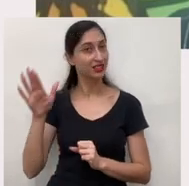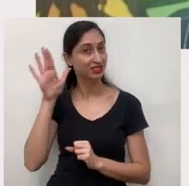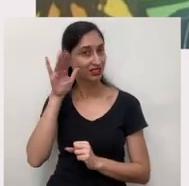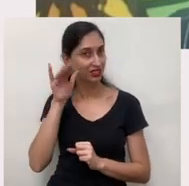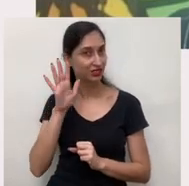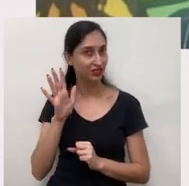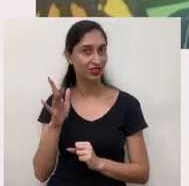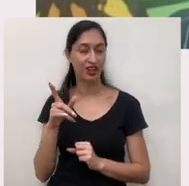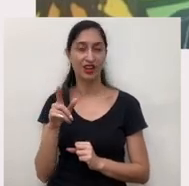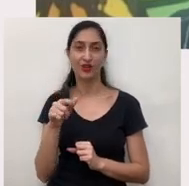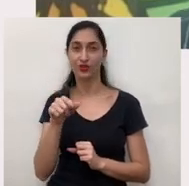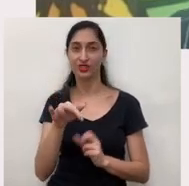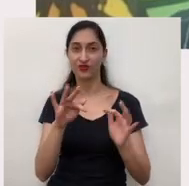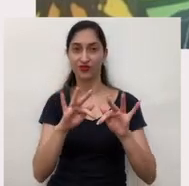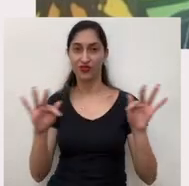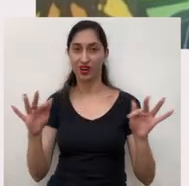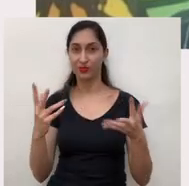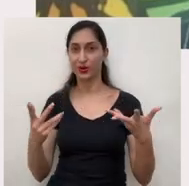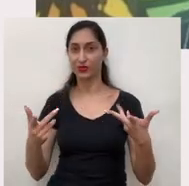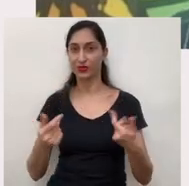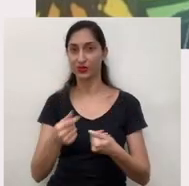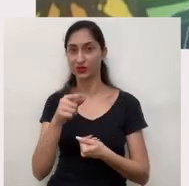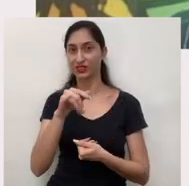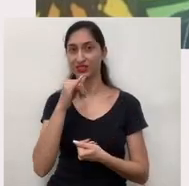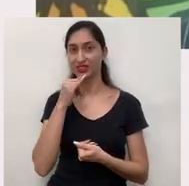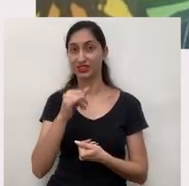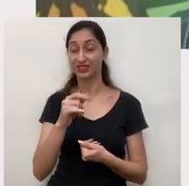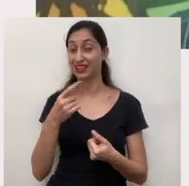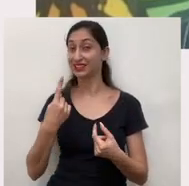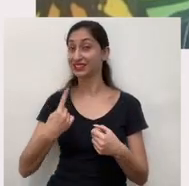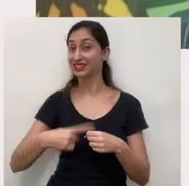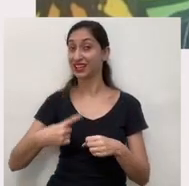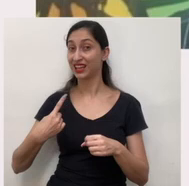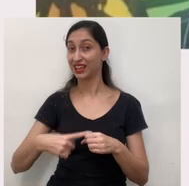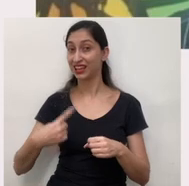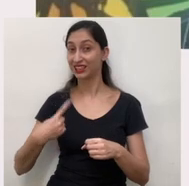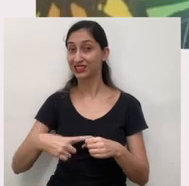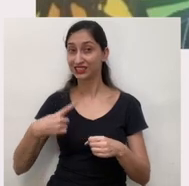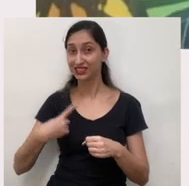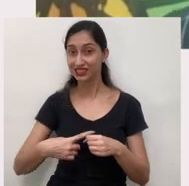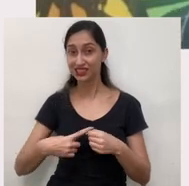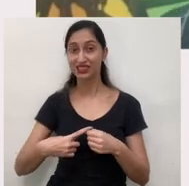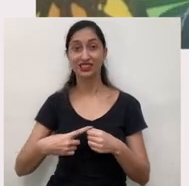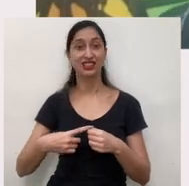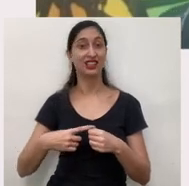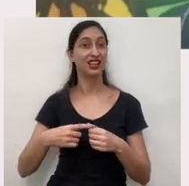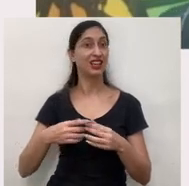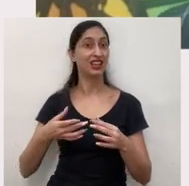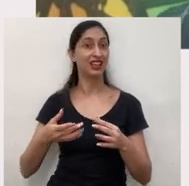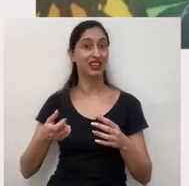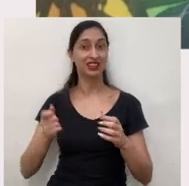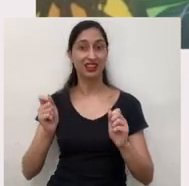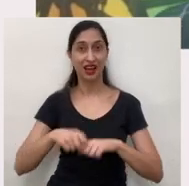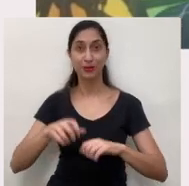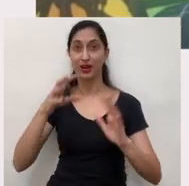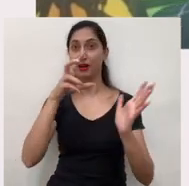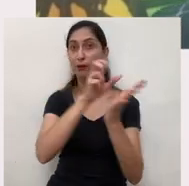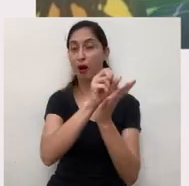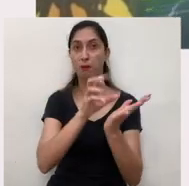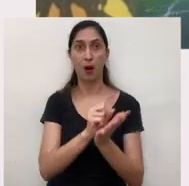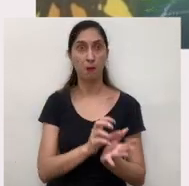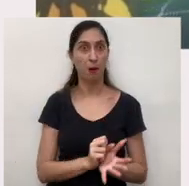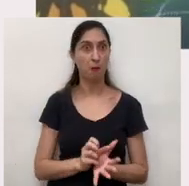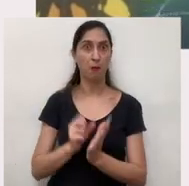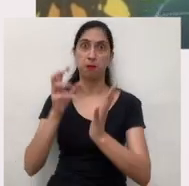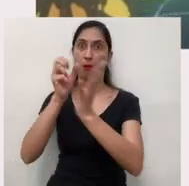colocou agora, que eu achei muito incrível, que as cidades são infinitamente inventariáveis. E aí, assim, deixar